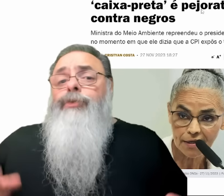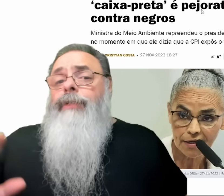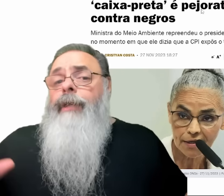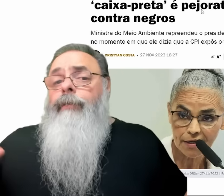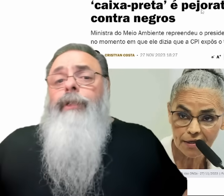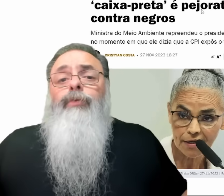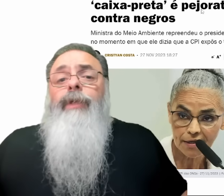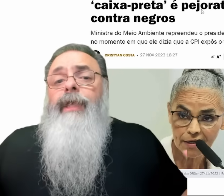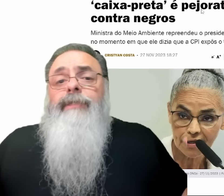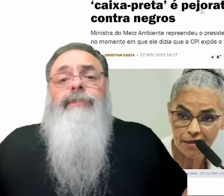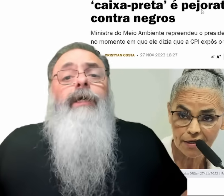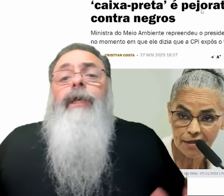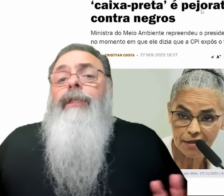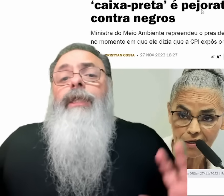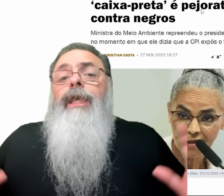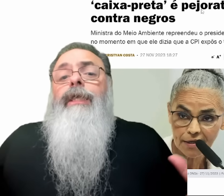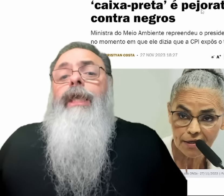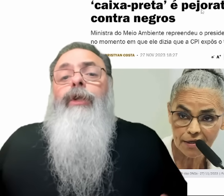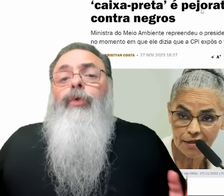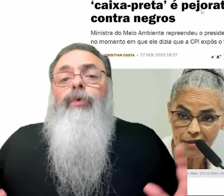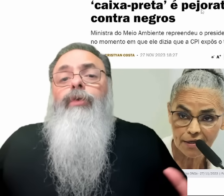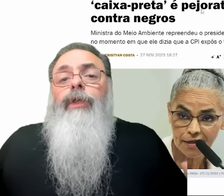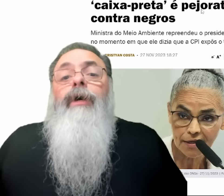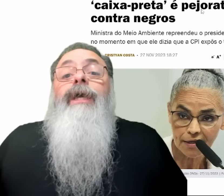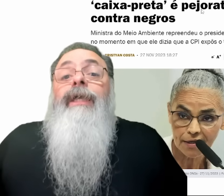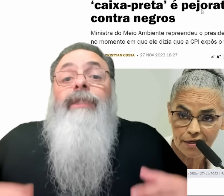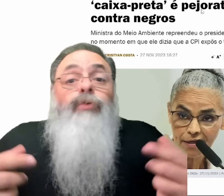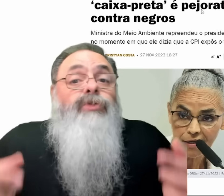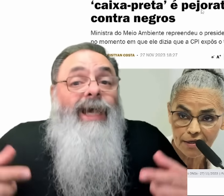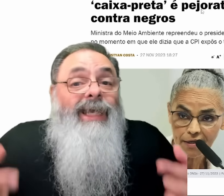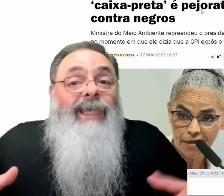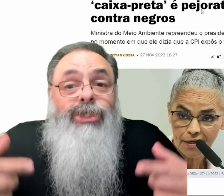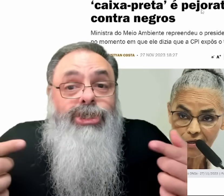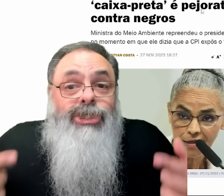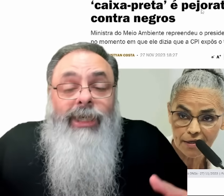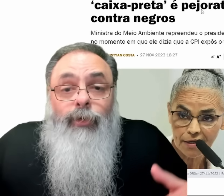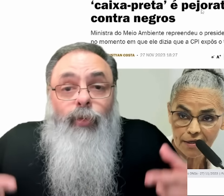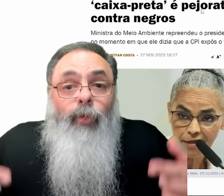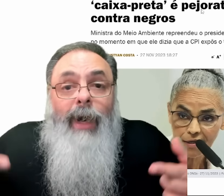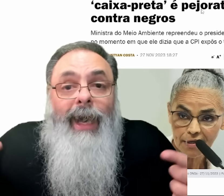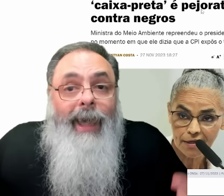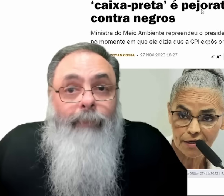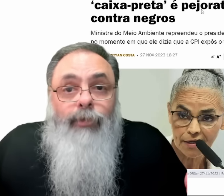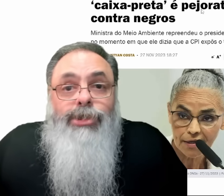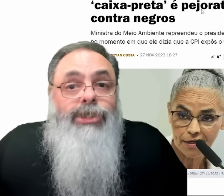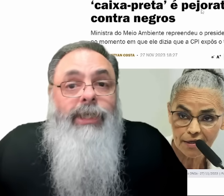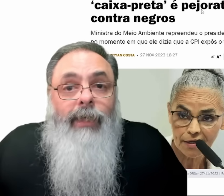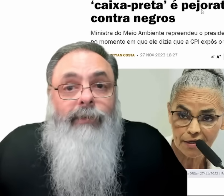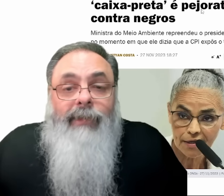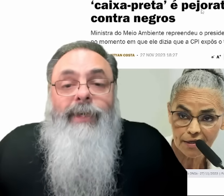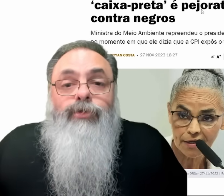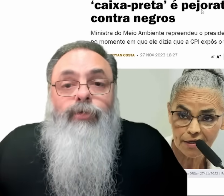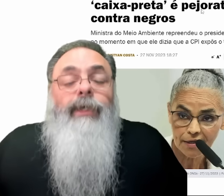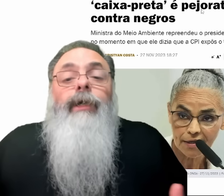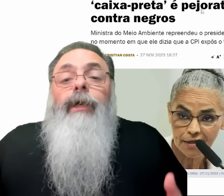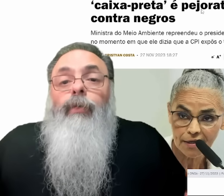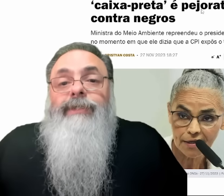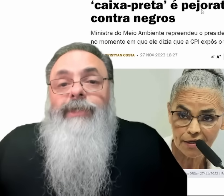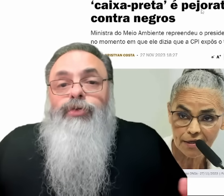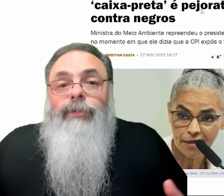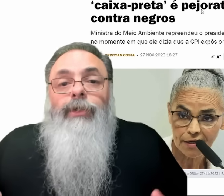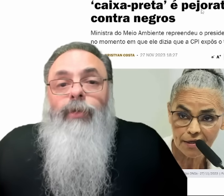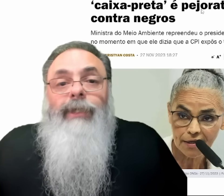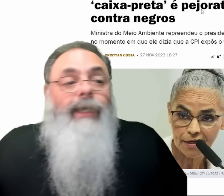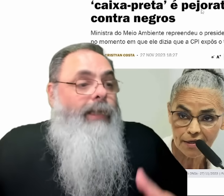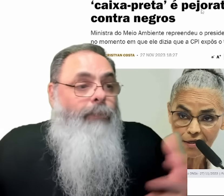é para ajudar a natureza ninguém aqui que é lucro não e tão os Car enchendo o rabo de dinheiro lá na Amazônia com